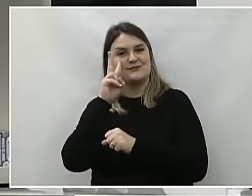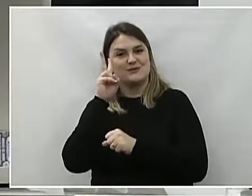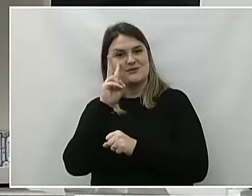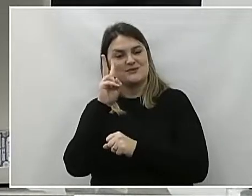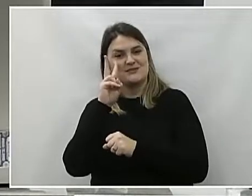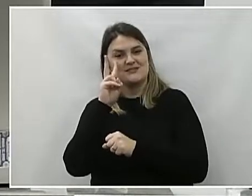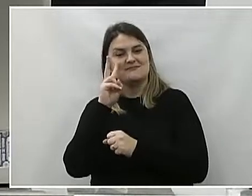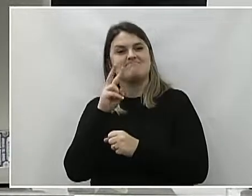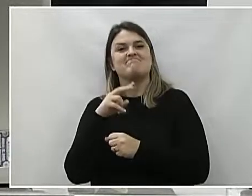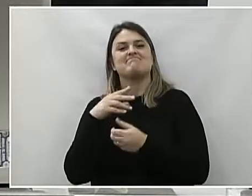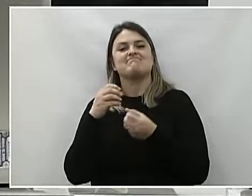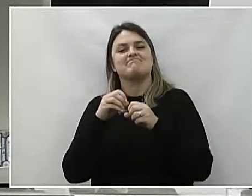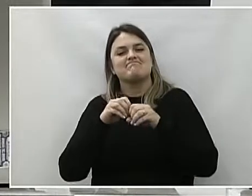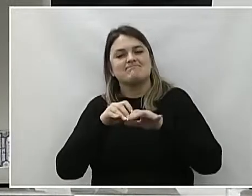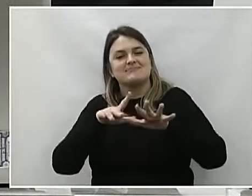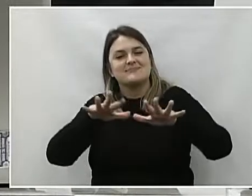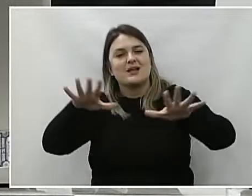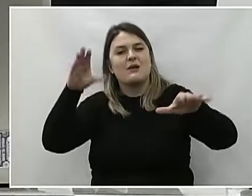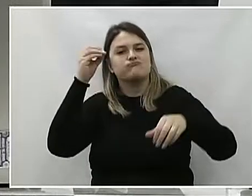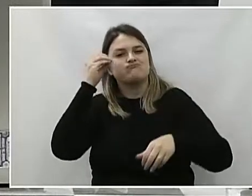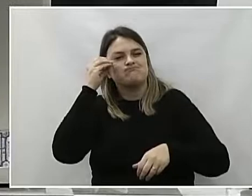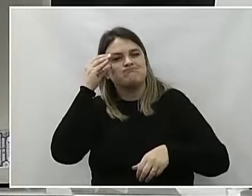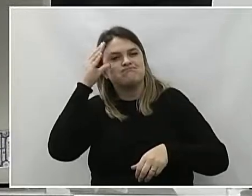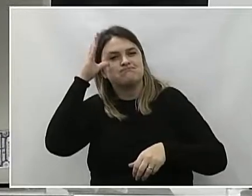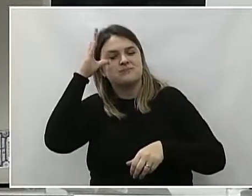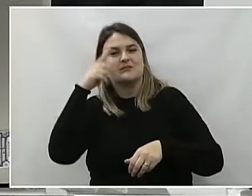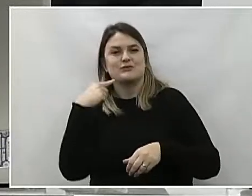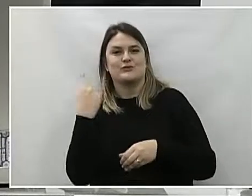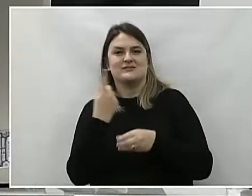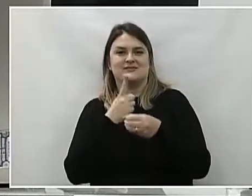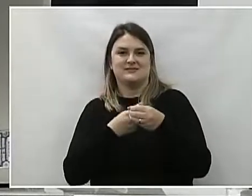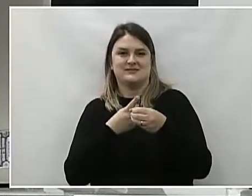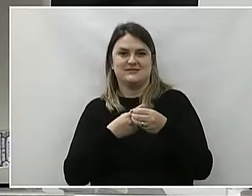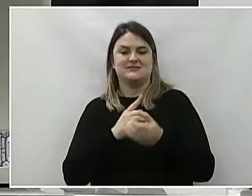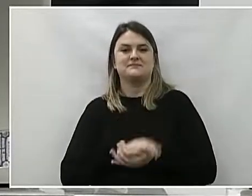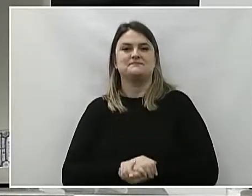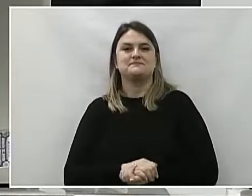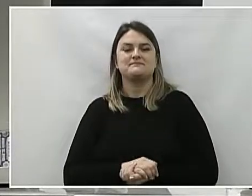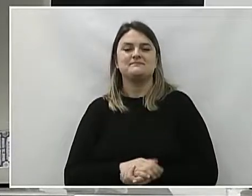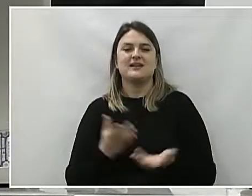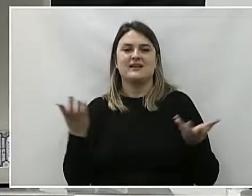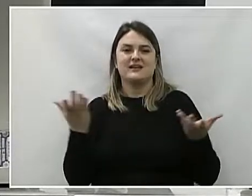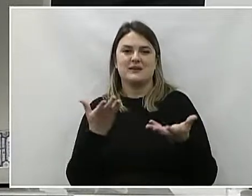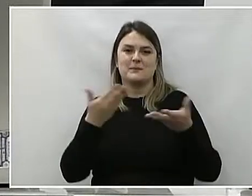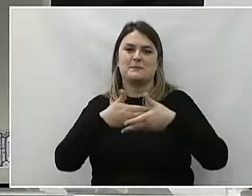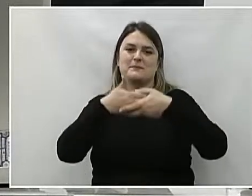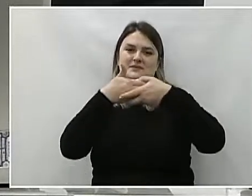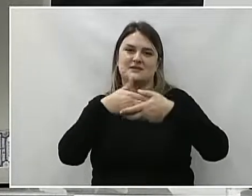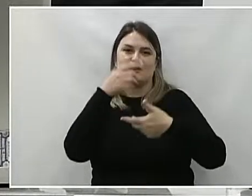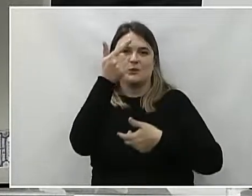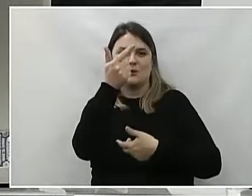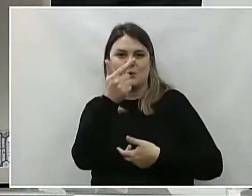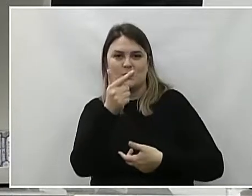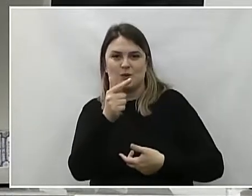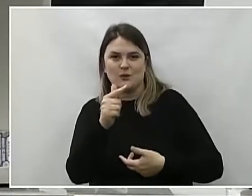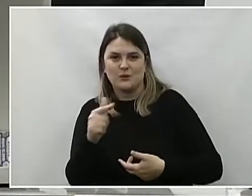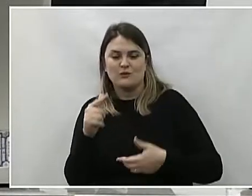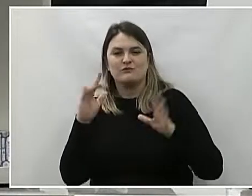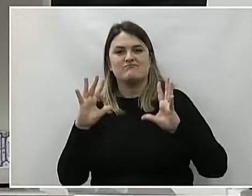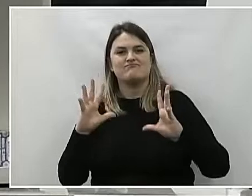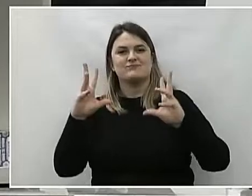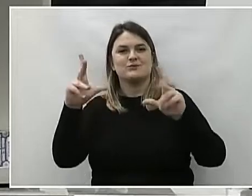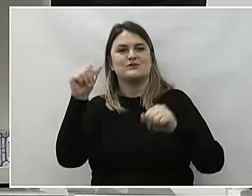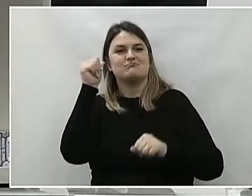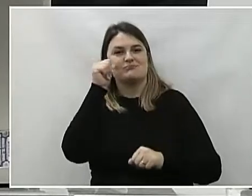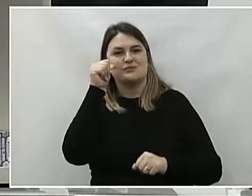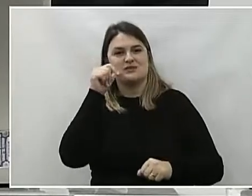histórias disseminando o conhecimento da nossa cidade também parabenizo mais uma vez a